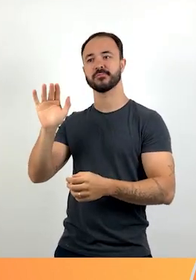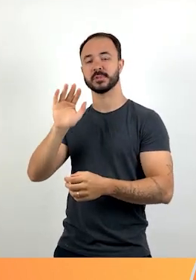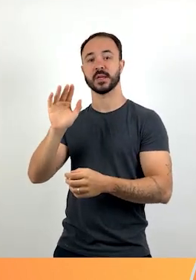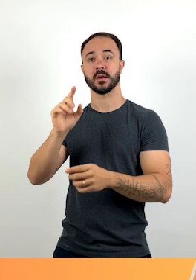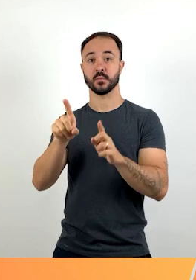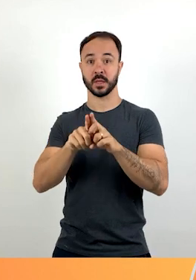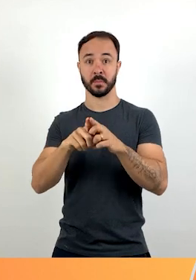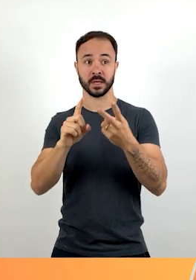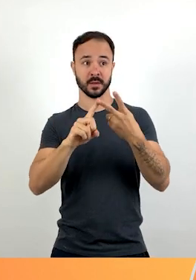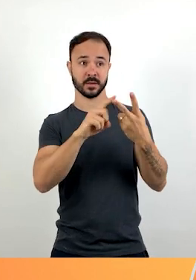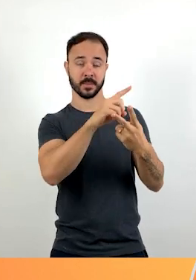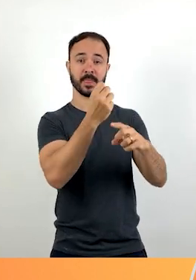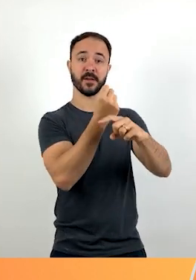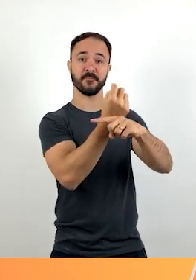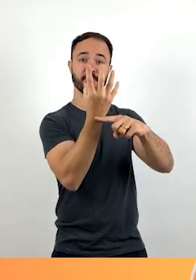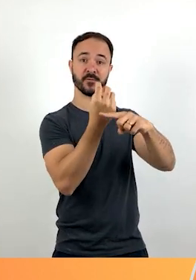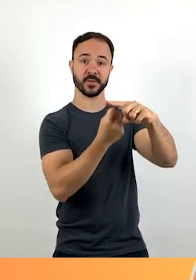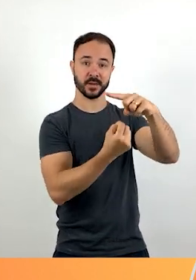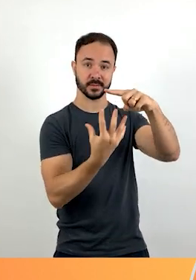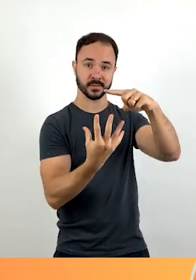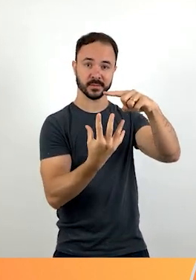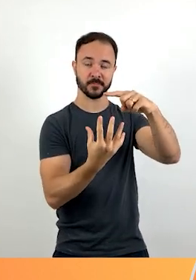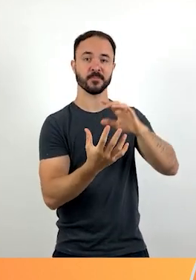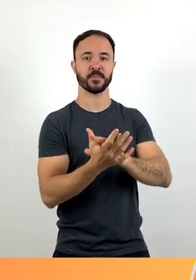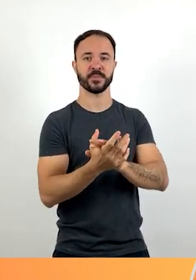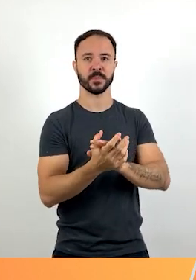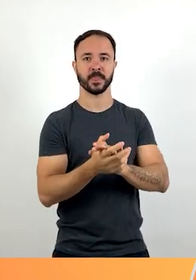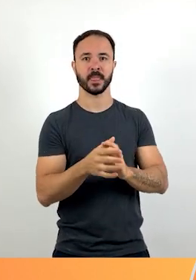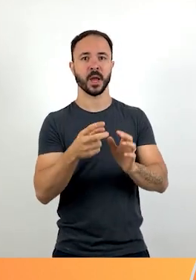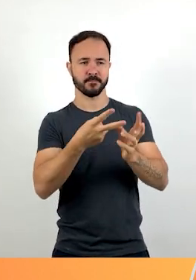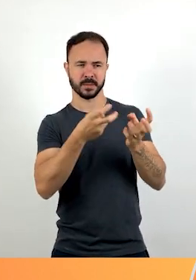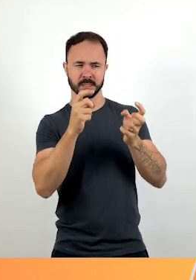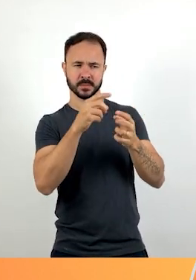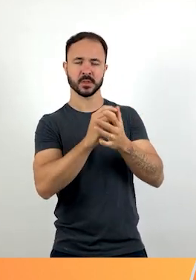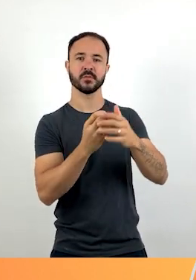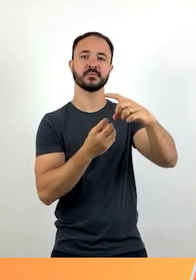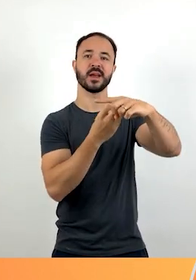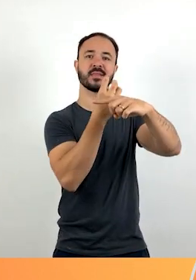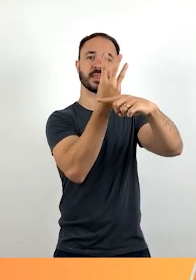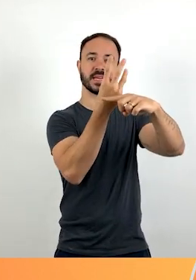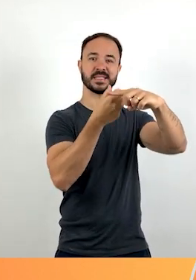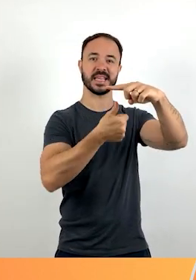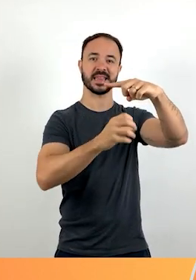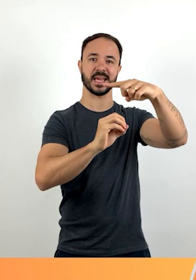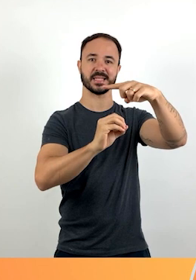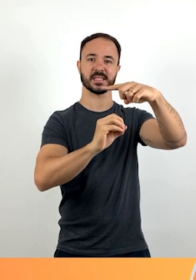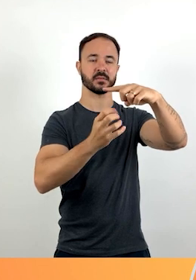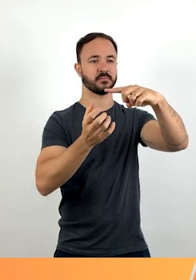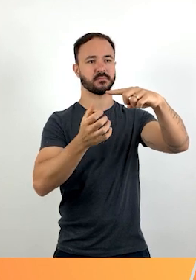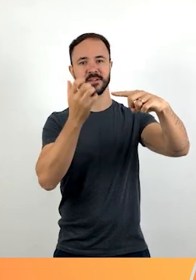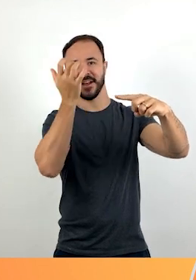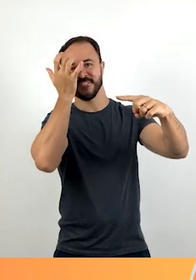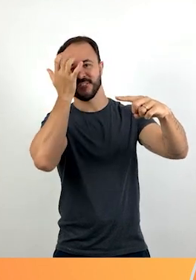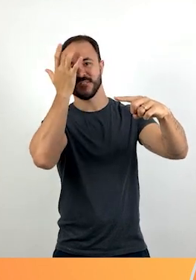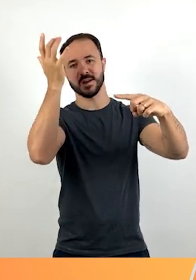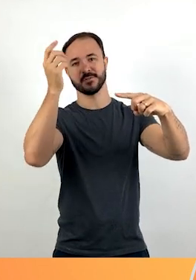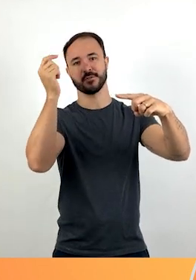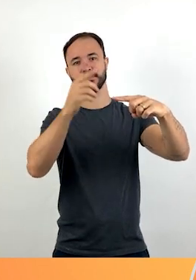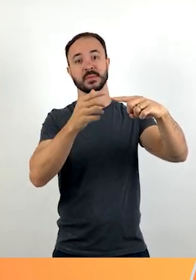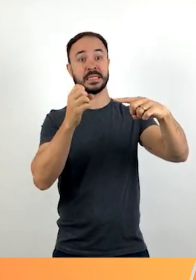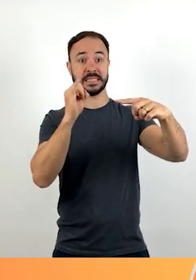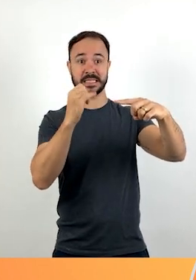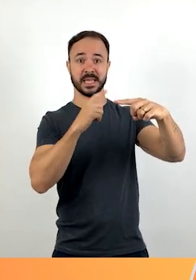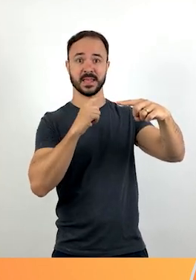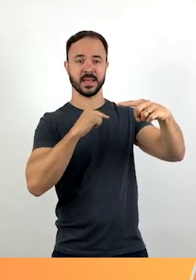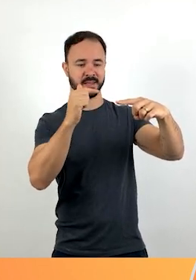de fração. Observe que a fração ela é 3 sobre 10. É muito fácil eu transformar uma fração que tem um